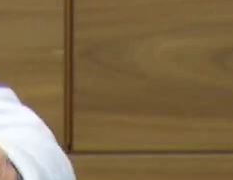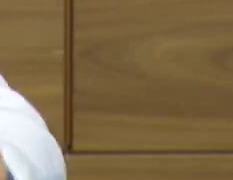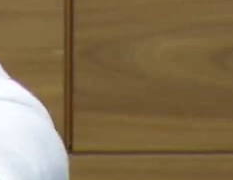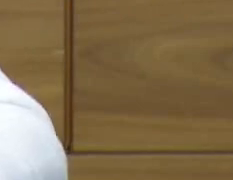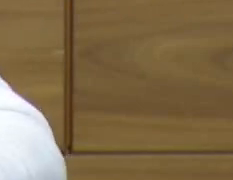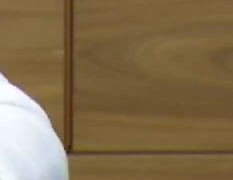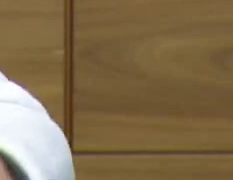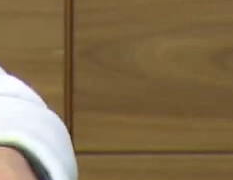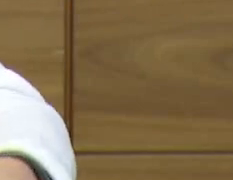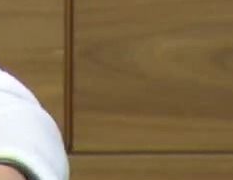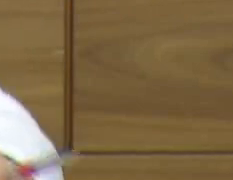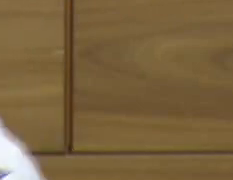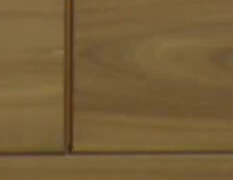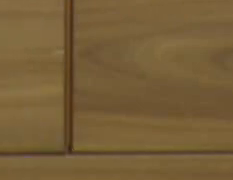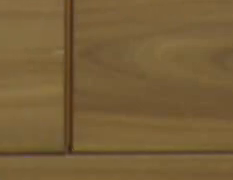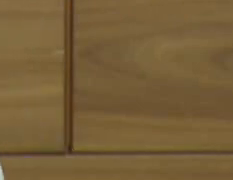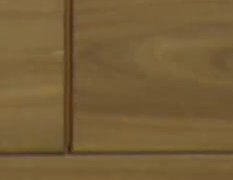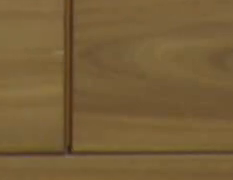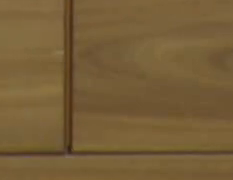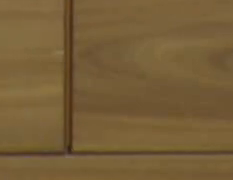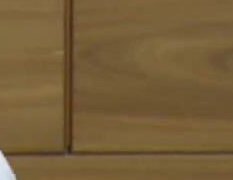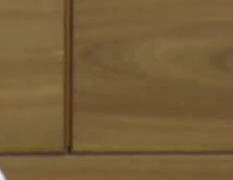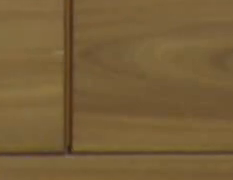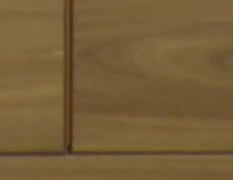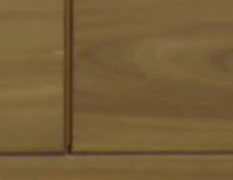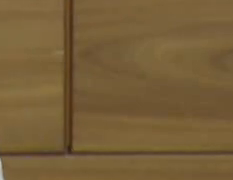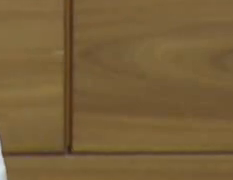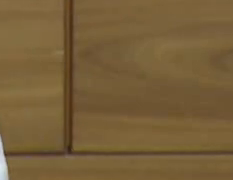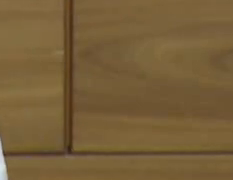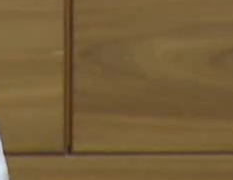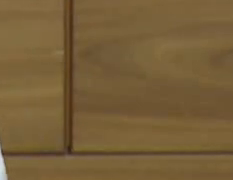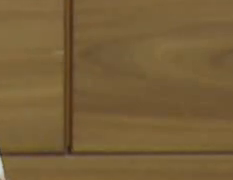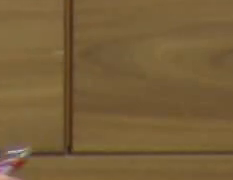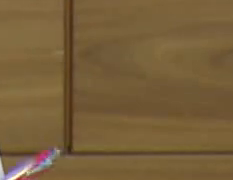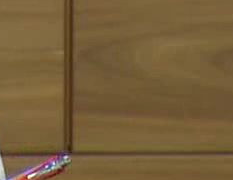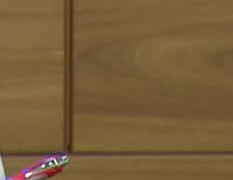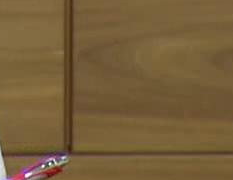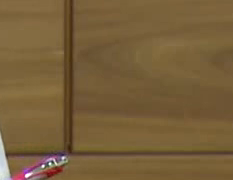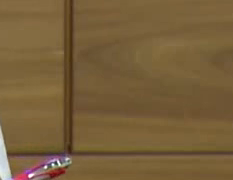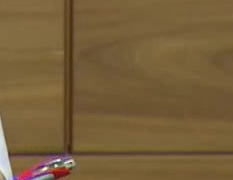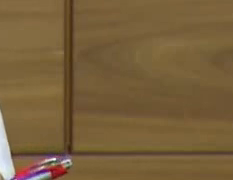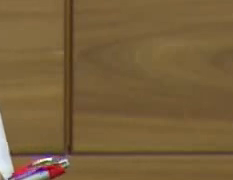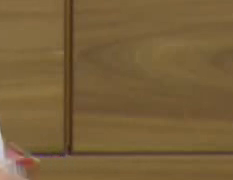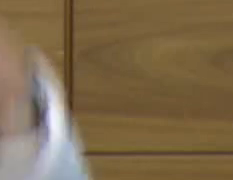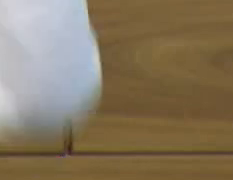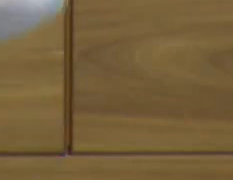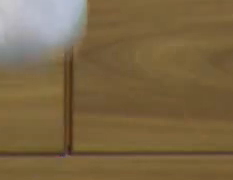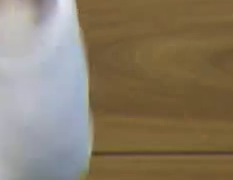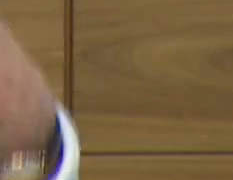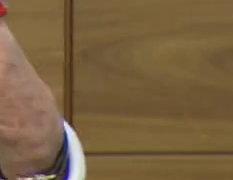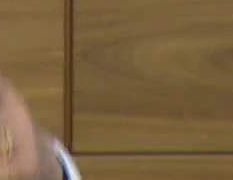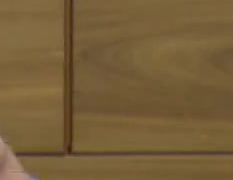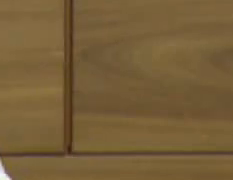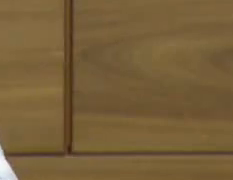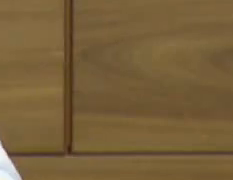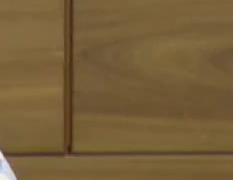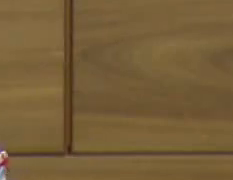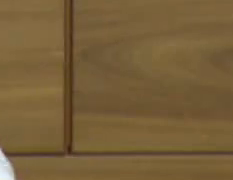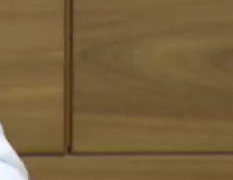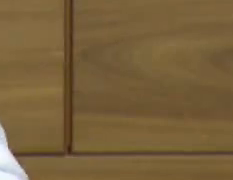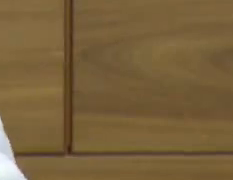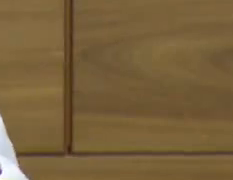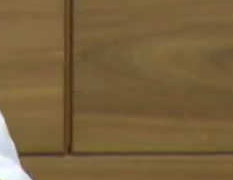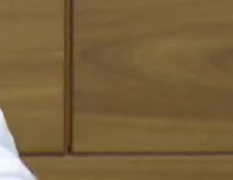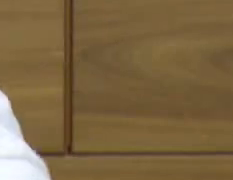aqui sensíveis à causa animal. Pela exposição que nós vimos aqui das representantes da OAB, que fizeram um